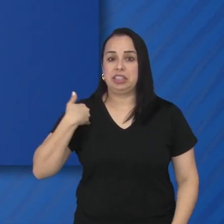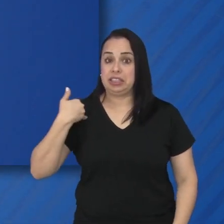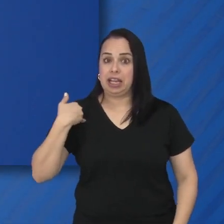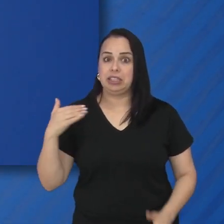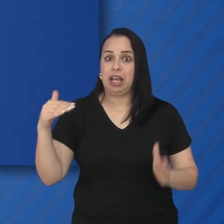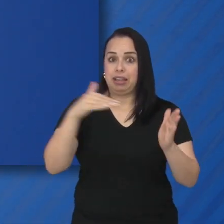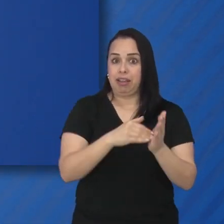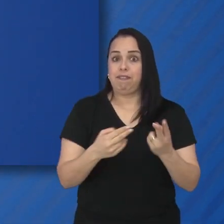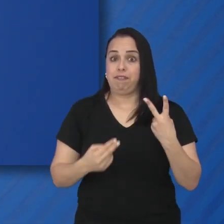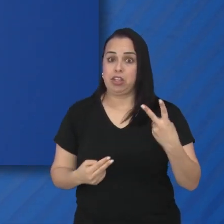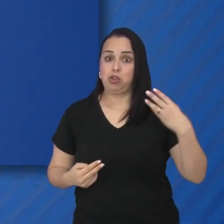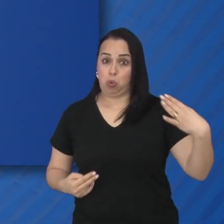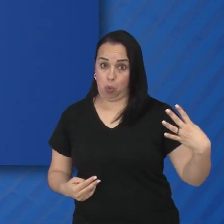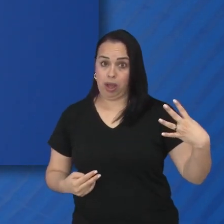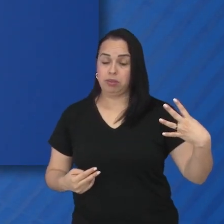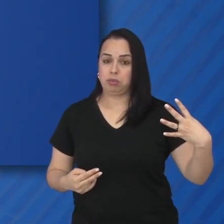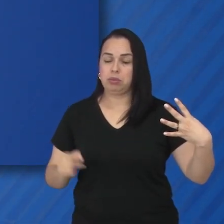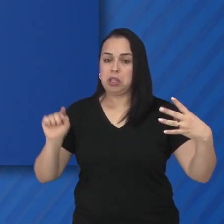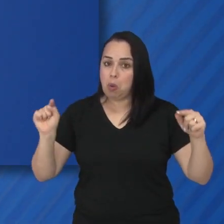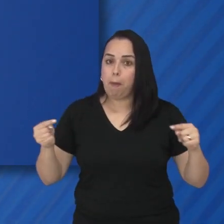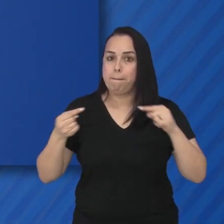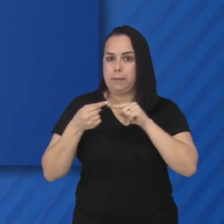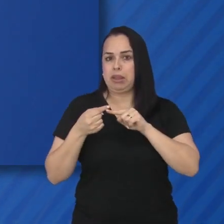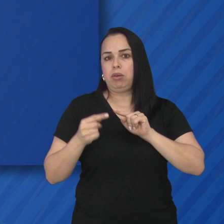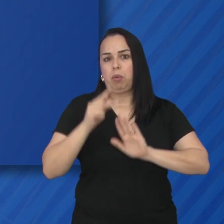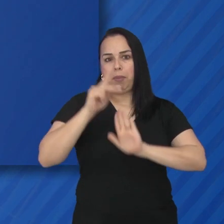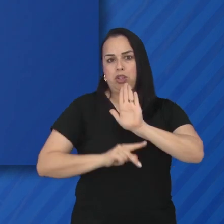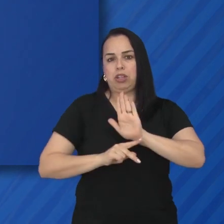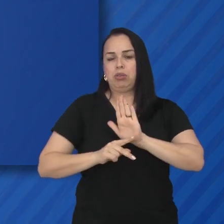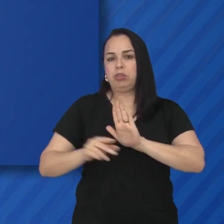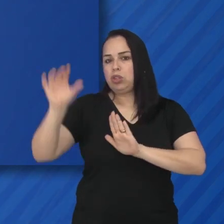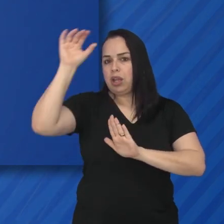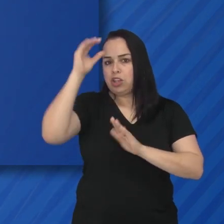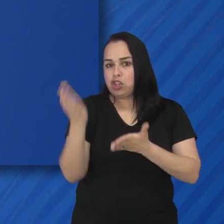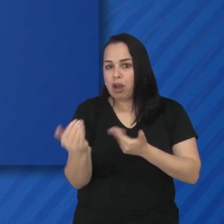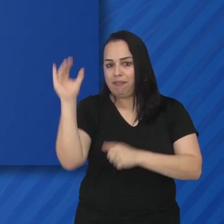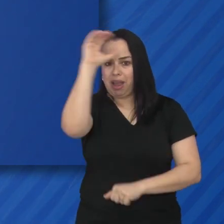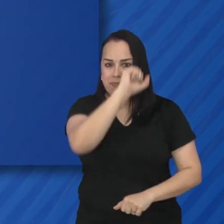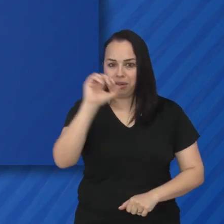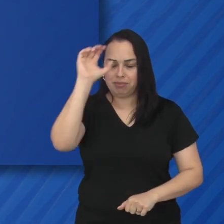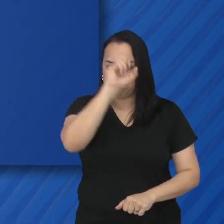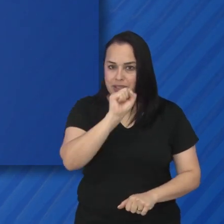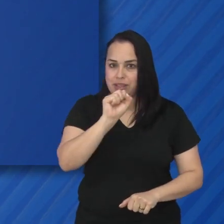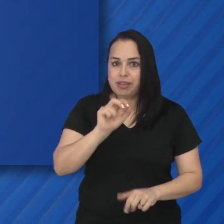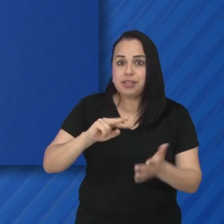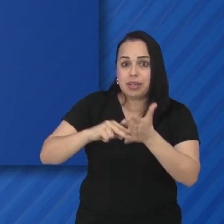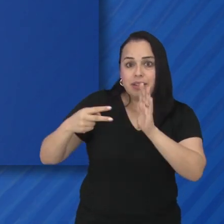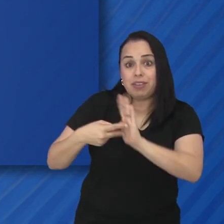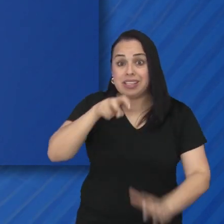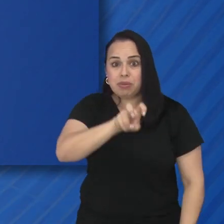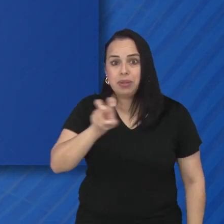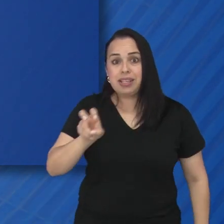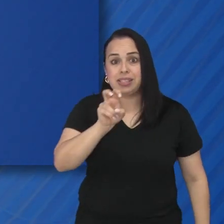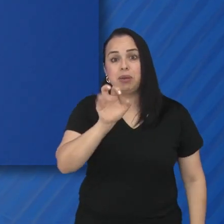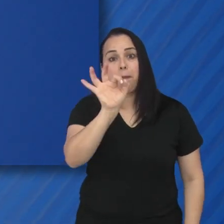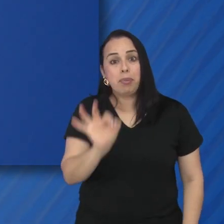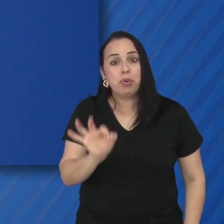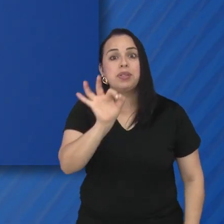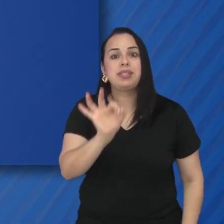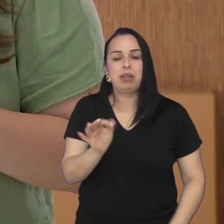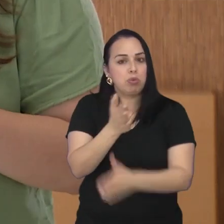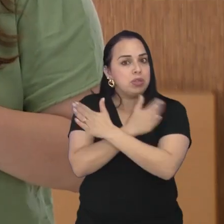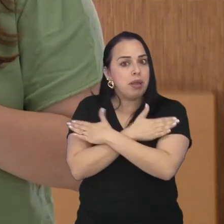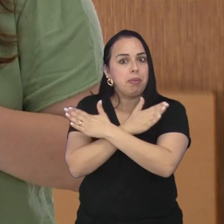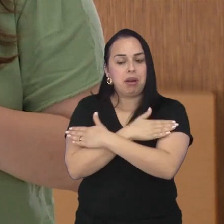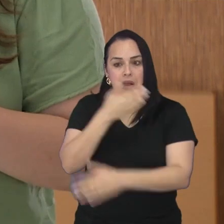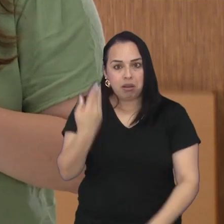a 24 anos, faixa etária contemplada pelo programa Jovem Aprendiz, representam 55% dos desempregados no